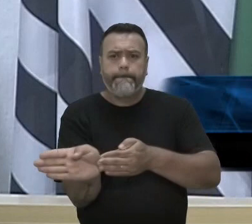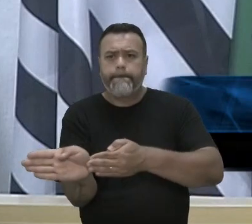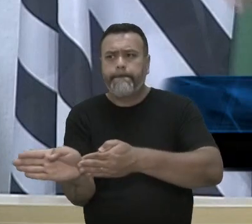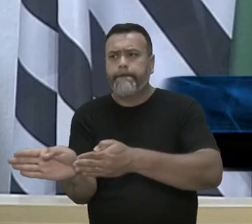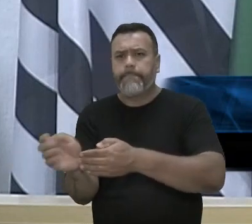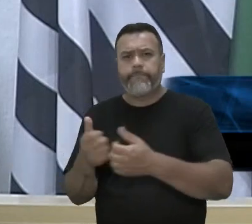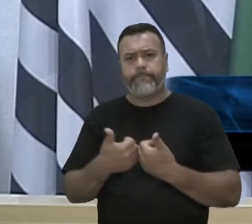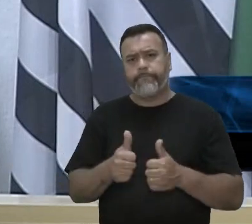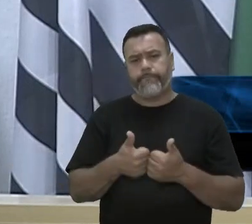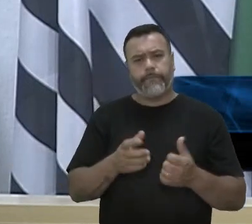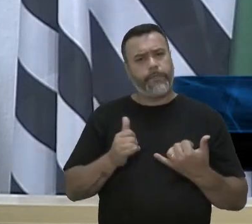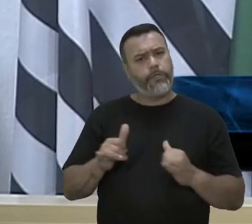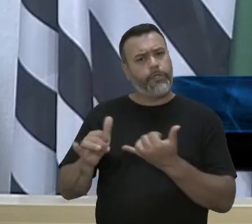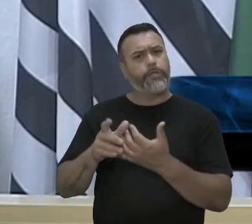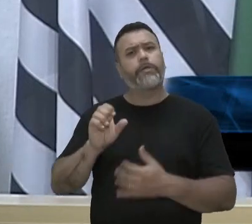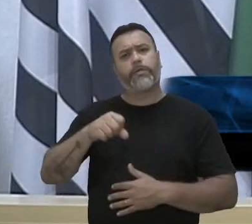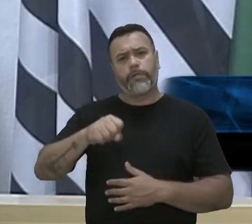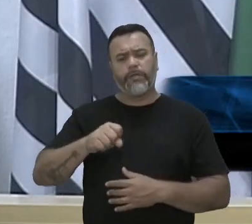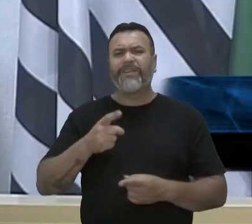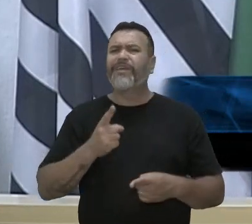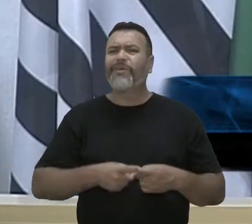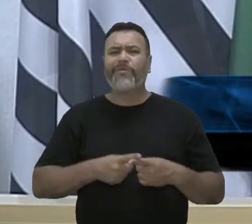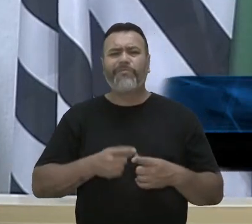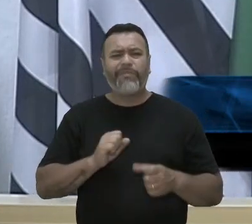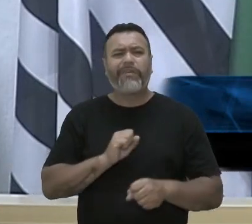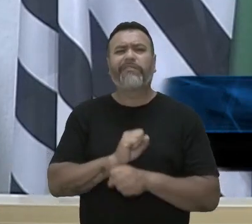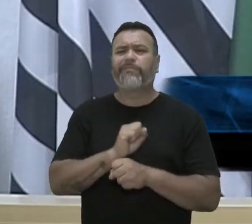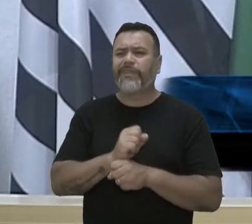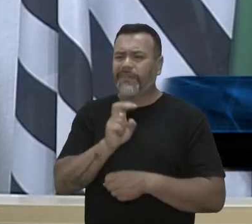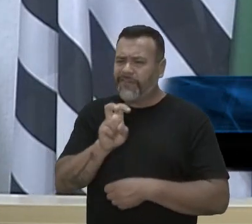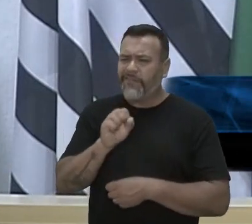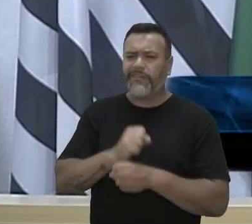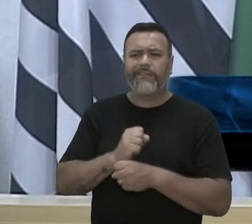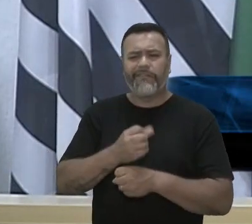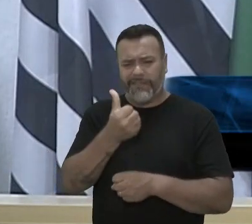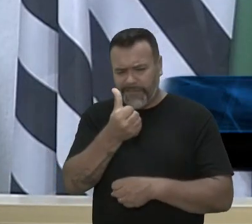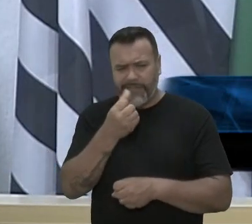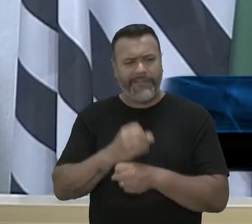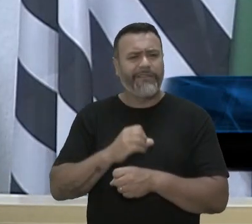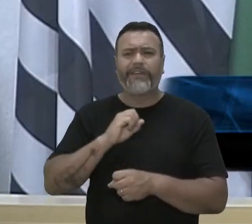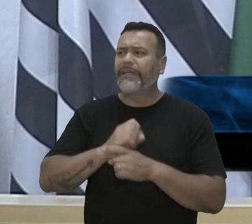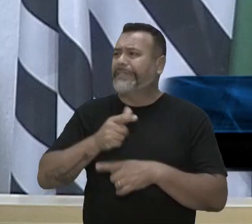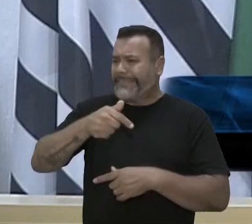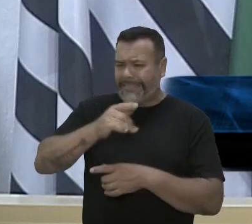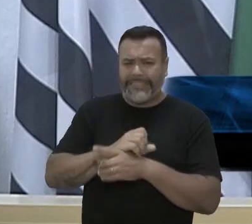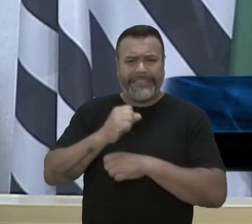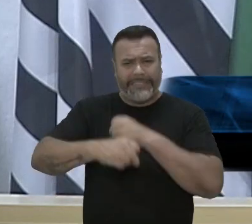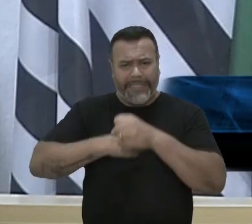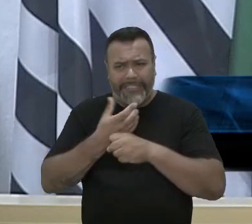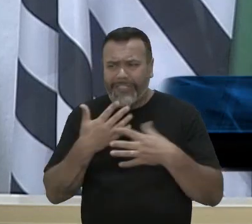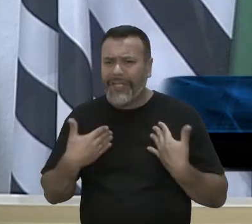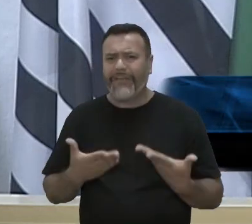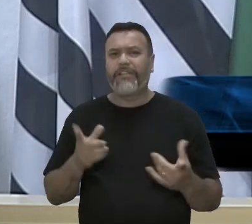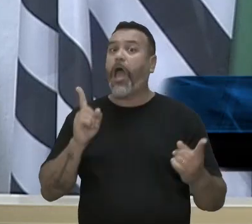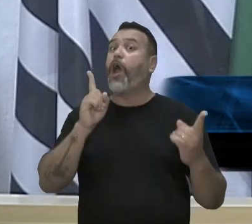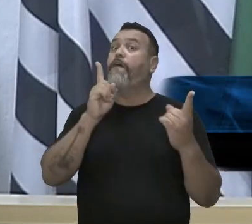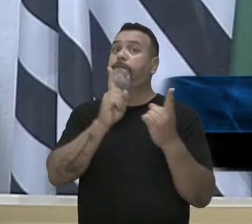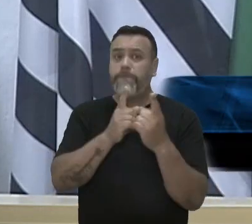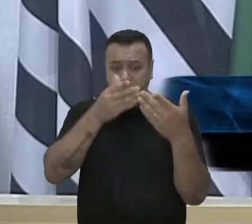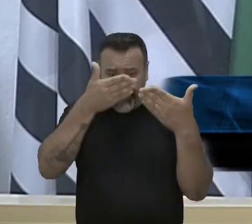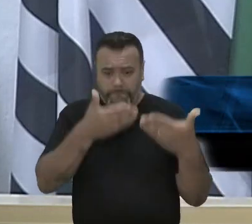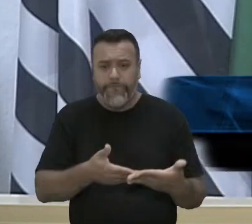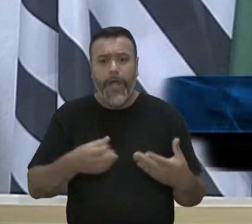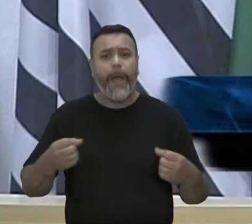não esperado aqui cinco anos seis anos João Sales pode ter não vamos ao encontro Vamos tentar